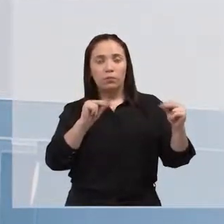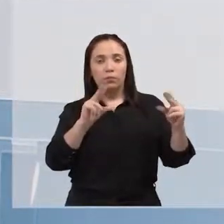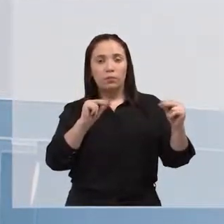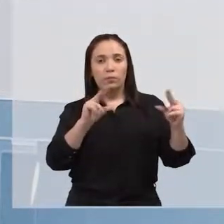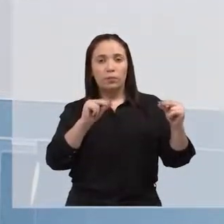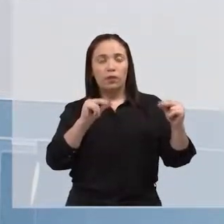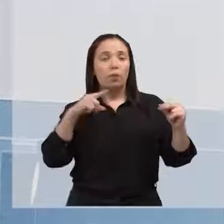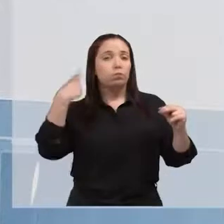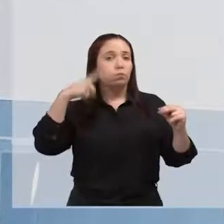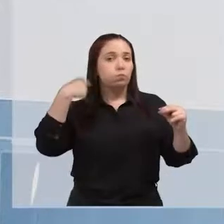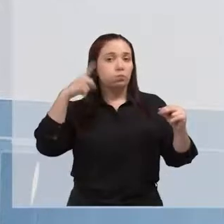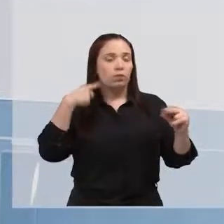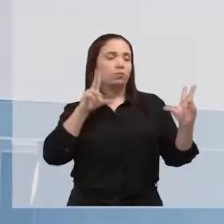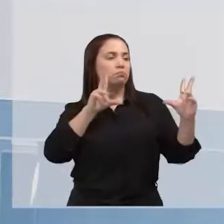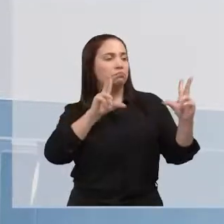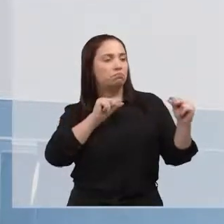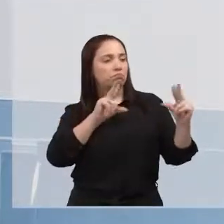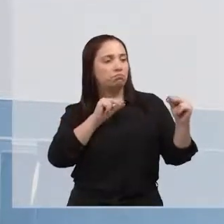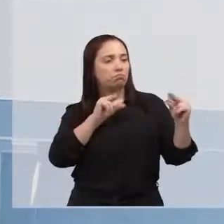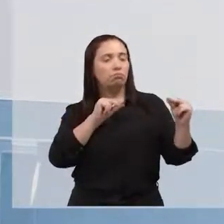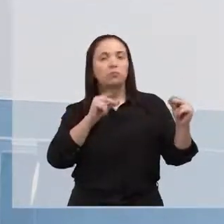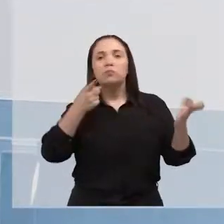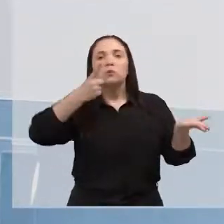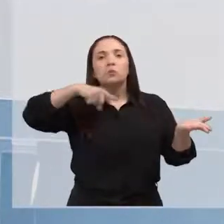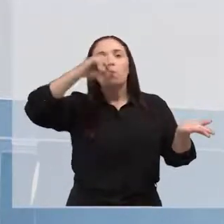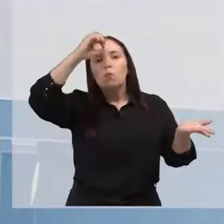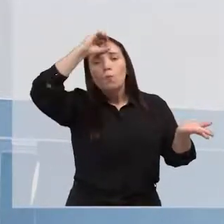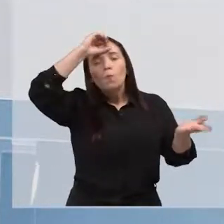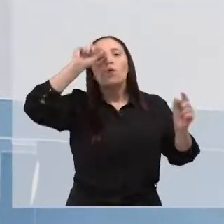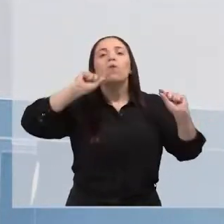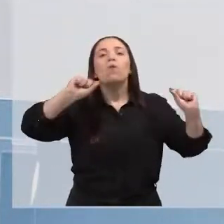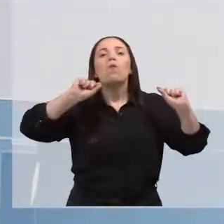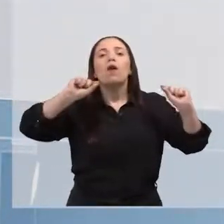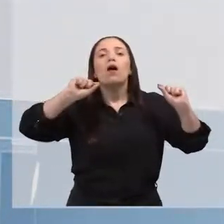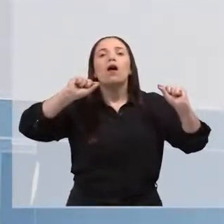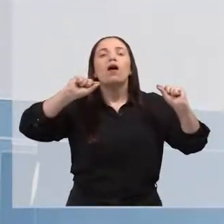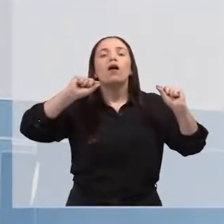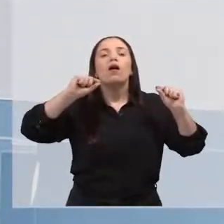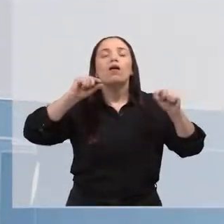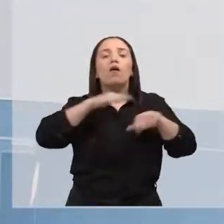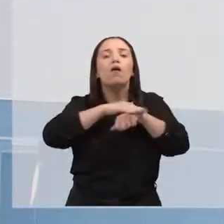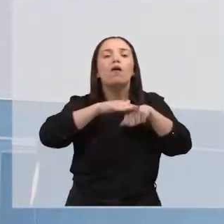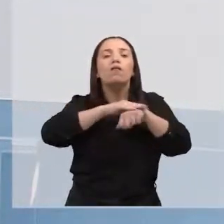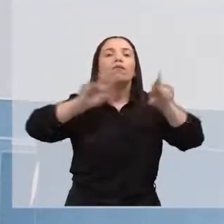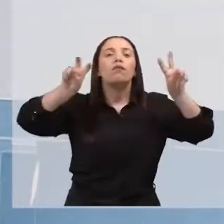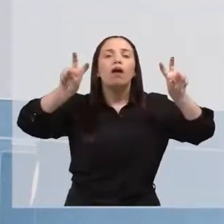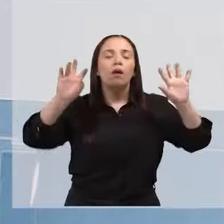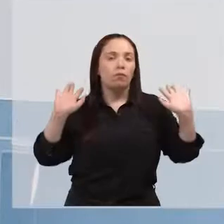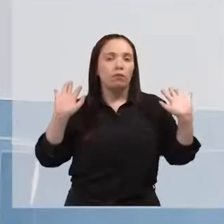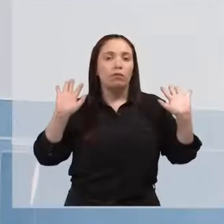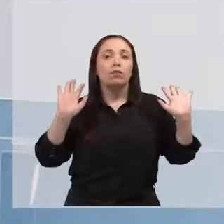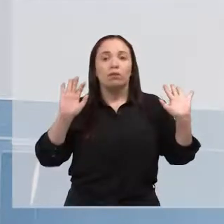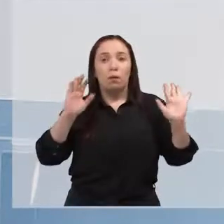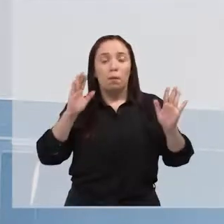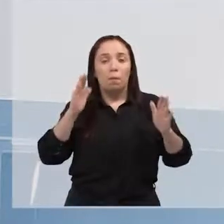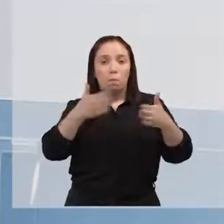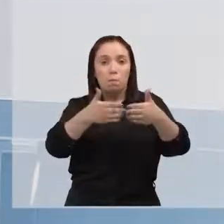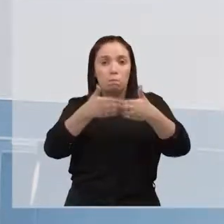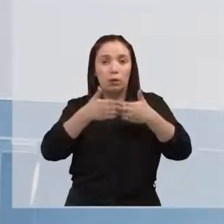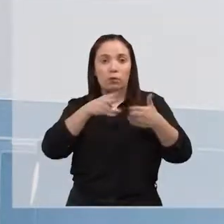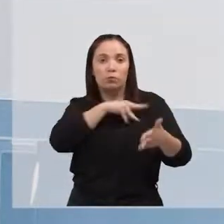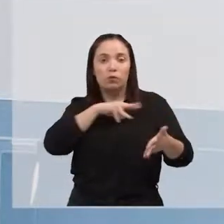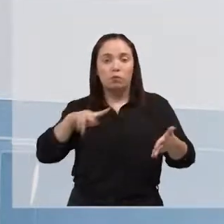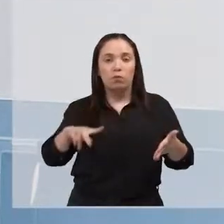um advogado. Ninguém sabe o conteúdo. Dessa conversa, pediram o afastamento do delegado